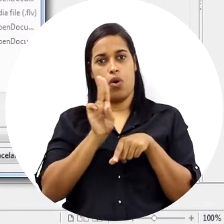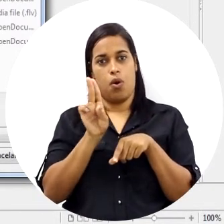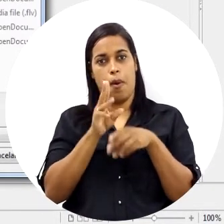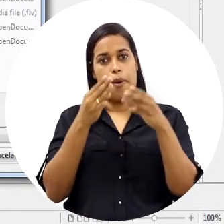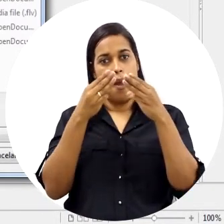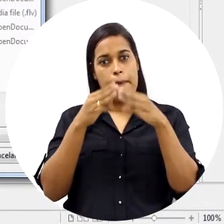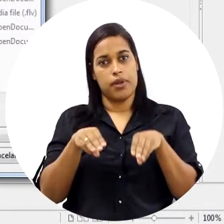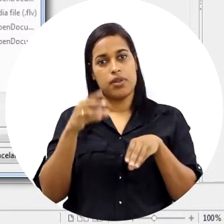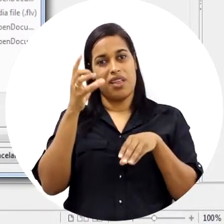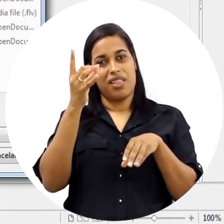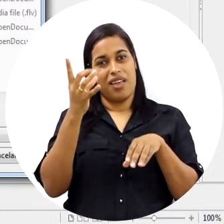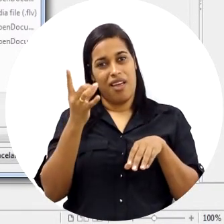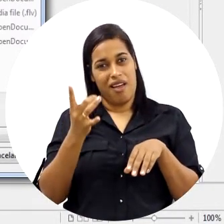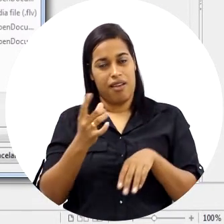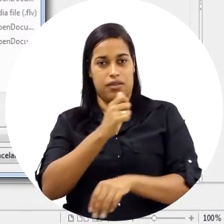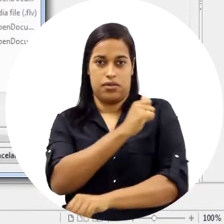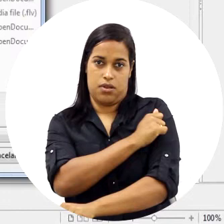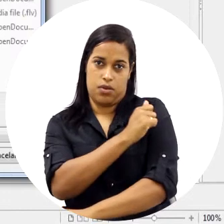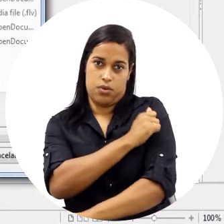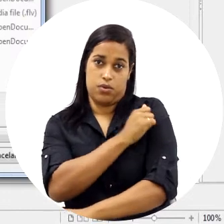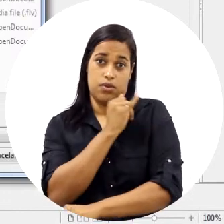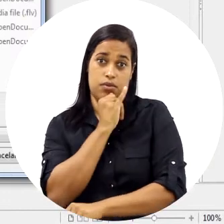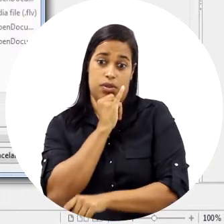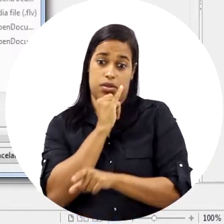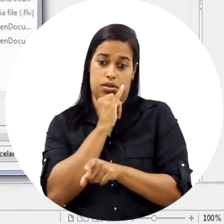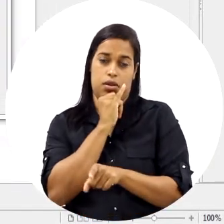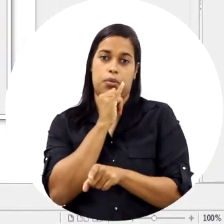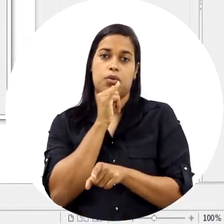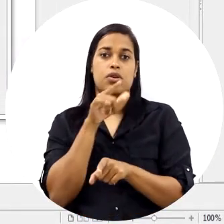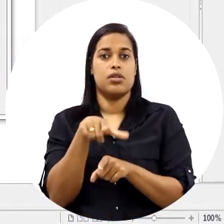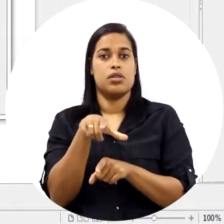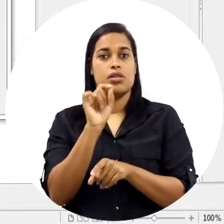a matrícula de cada aluno, nesse exemplo aqui, nesse contexto do exemplo. Vamos